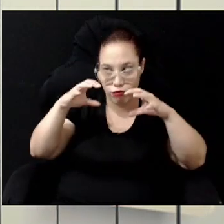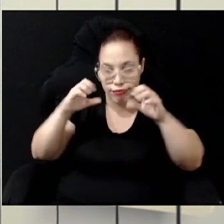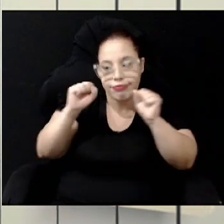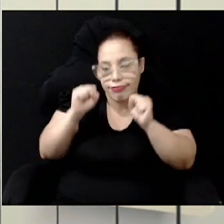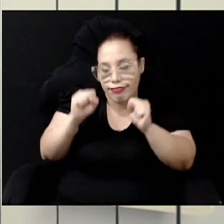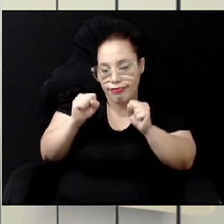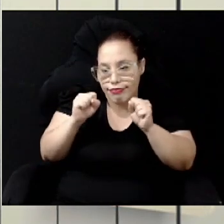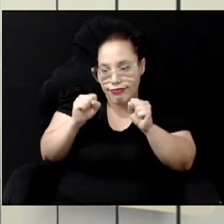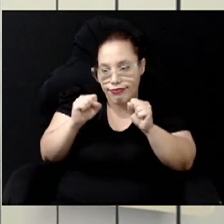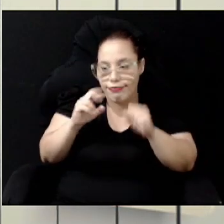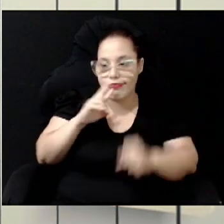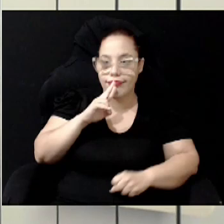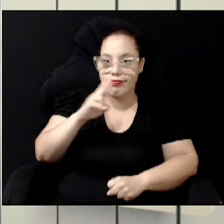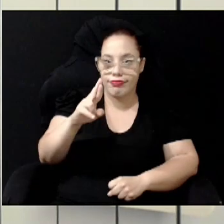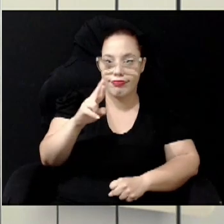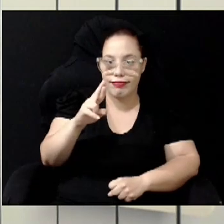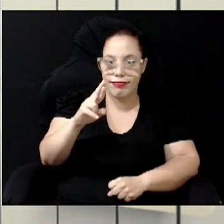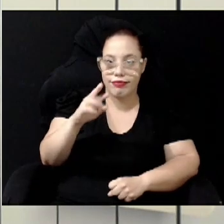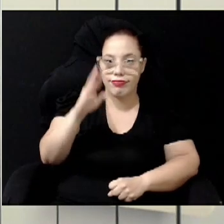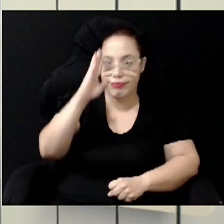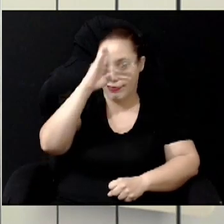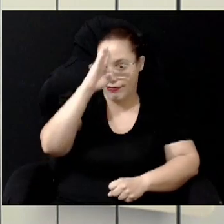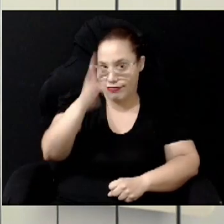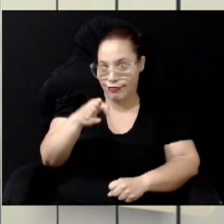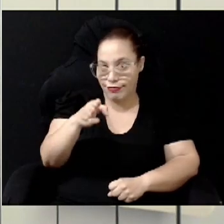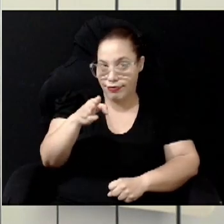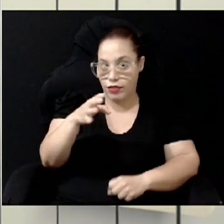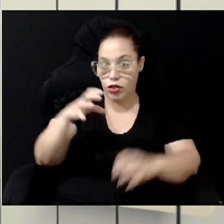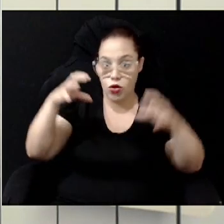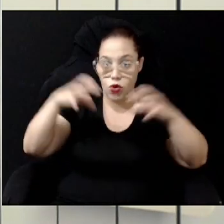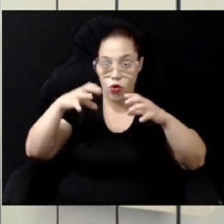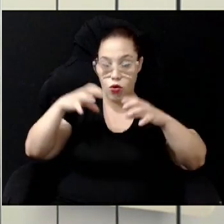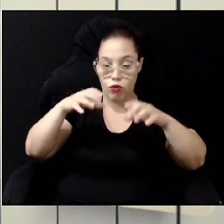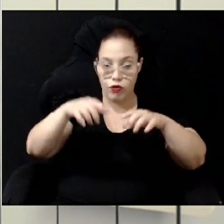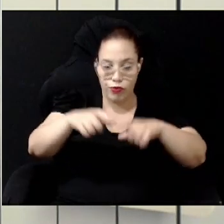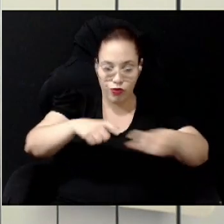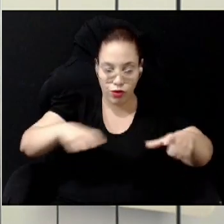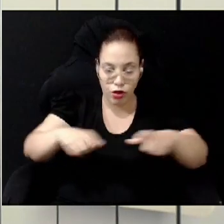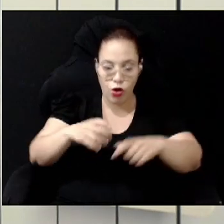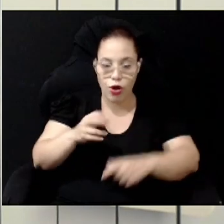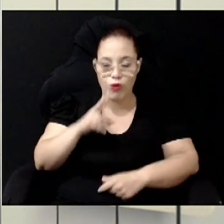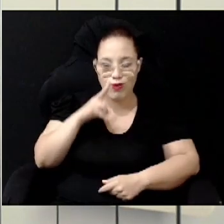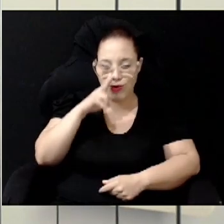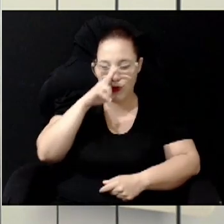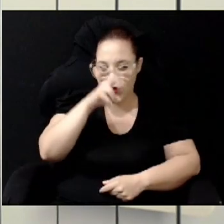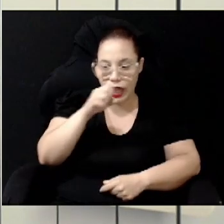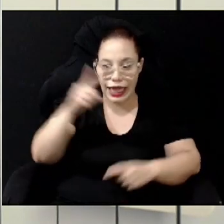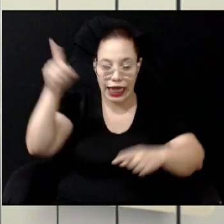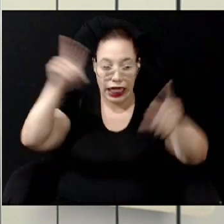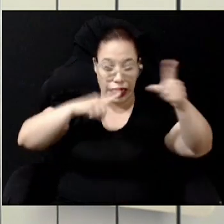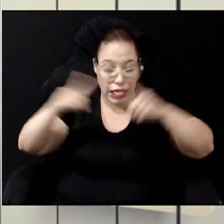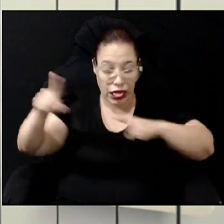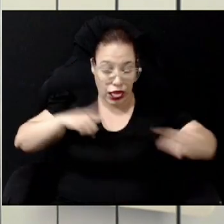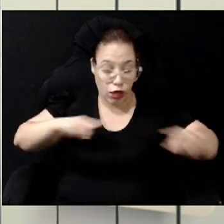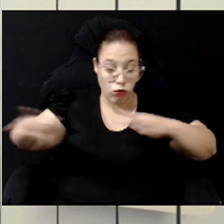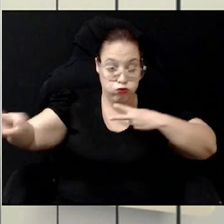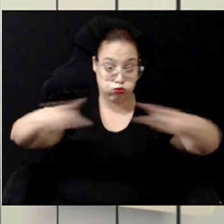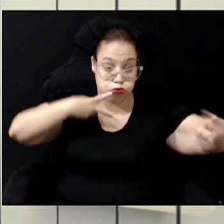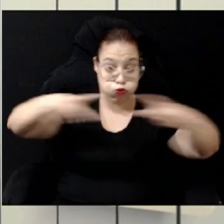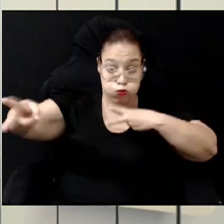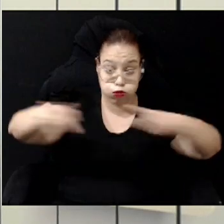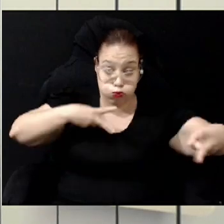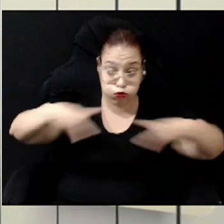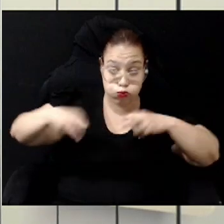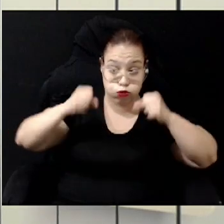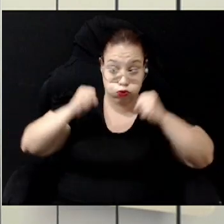resultar principalmente em uma chuva localmente forte, raios e rajadas de vento, podendo chegar